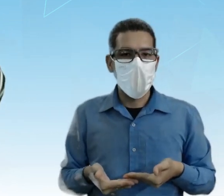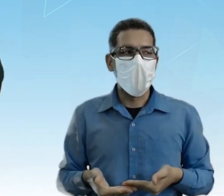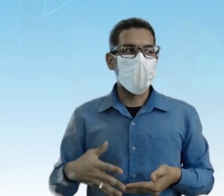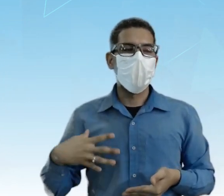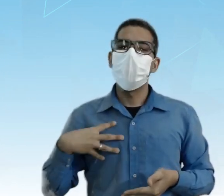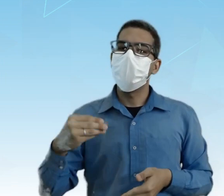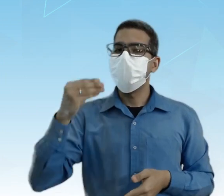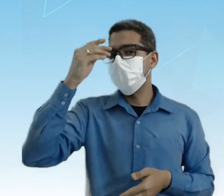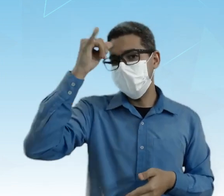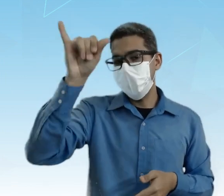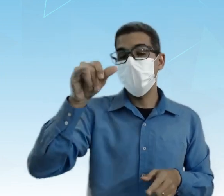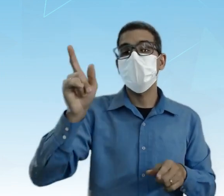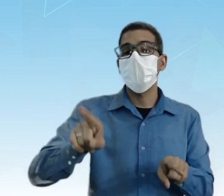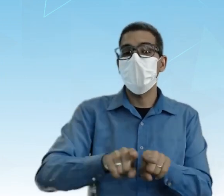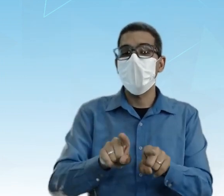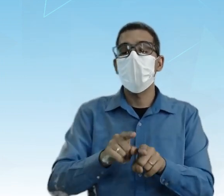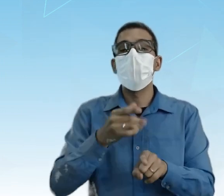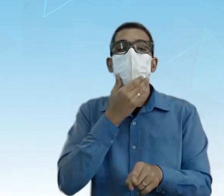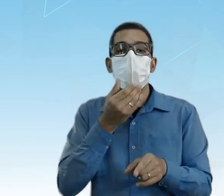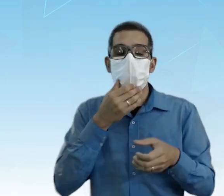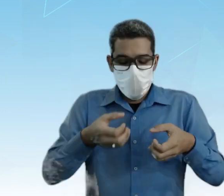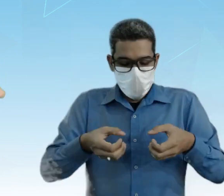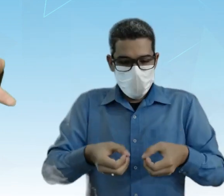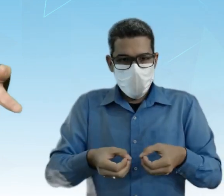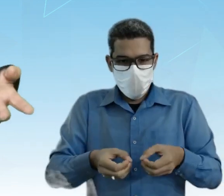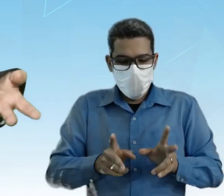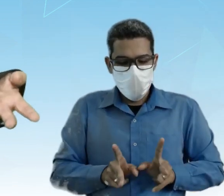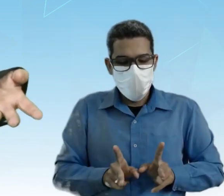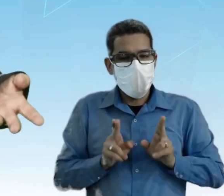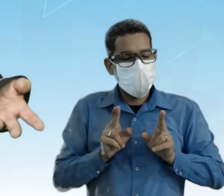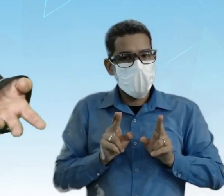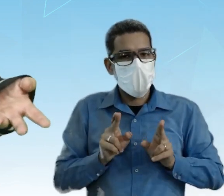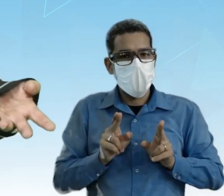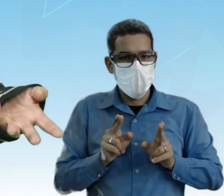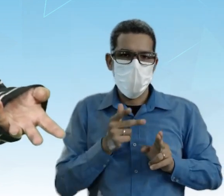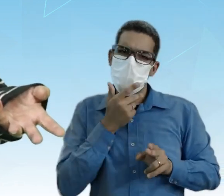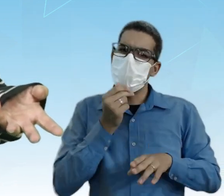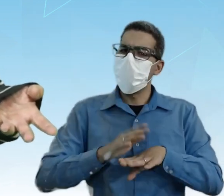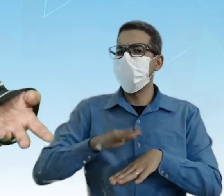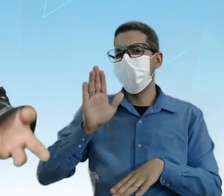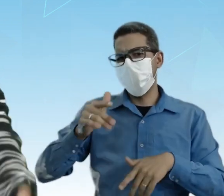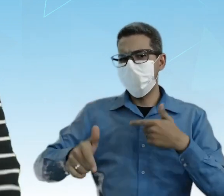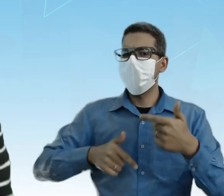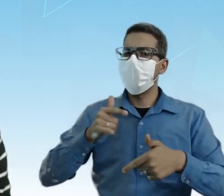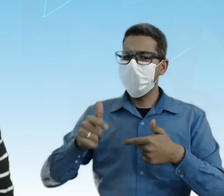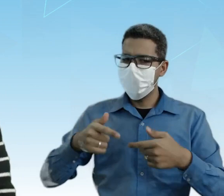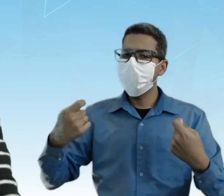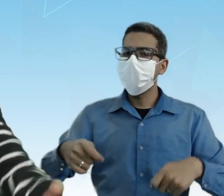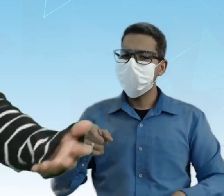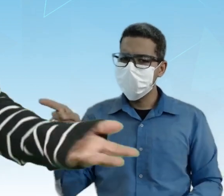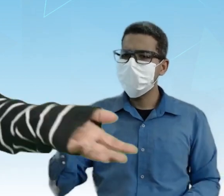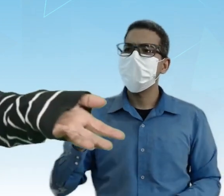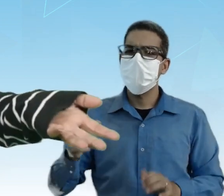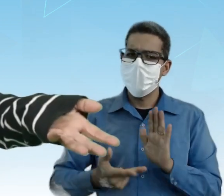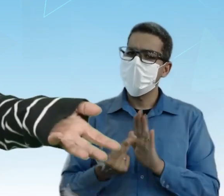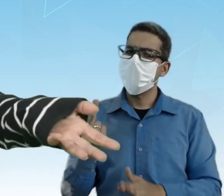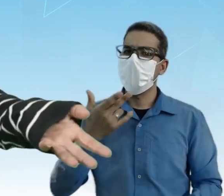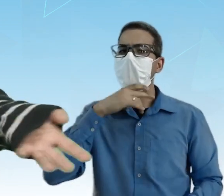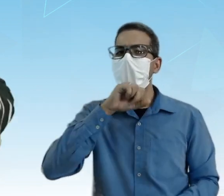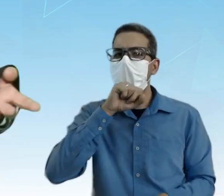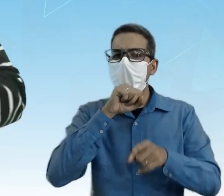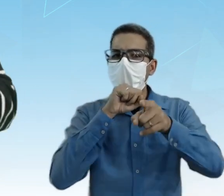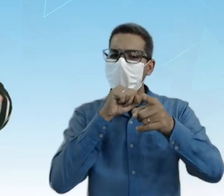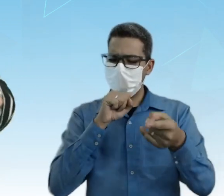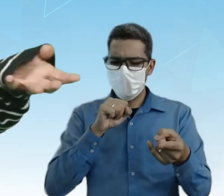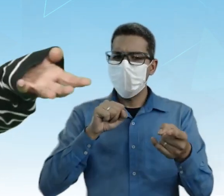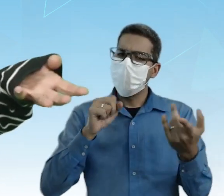e no homem a vasectomia. Homens deviam fazer muito mais do que nós mulheres. Se liguem aí, tá, gente? Pais, preste atenção. Não